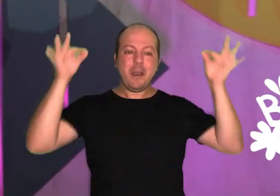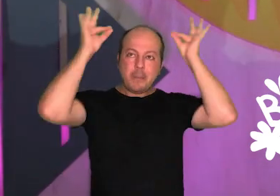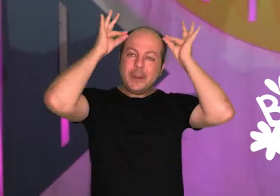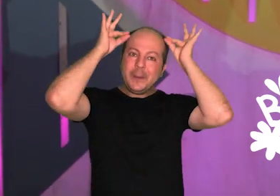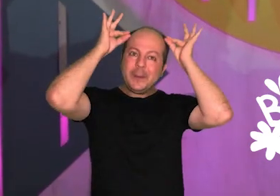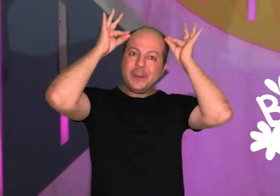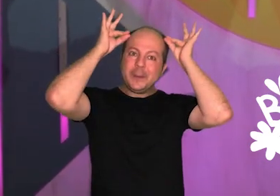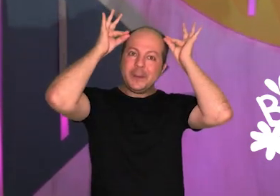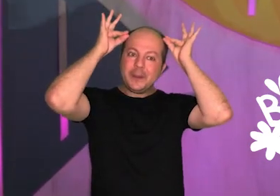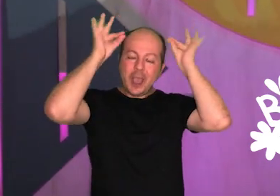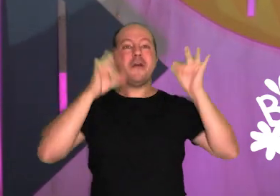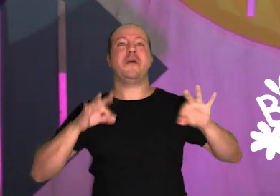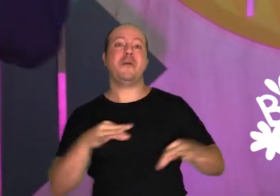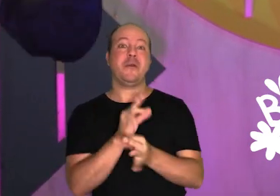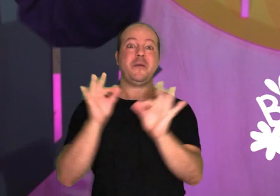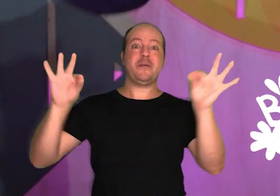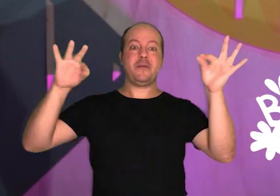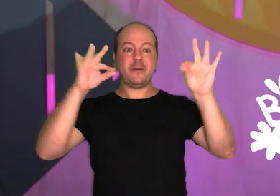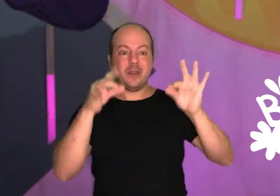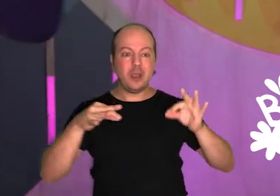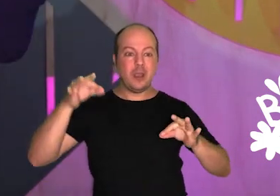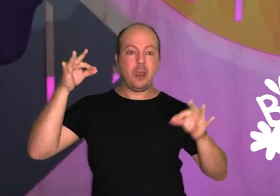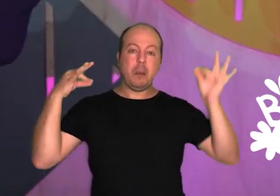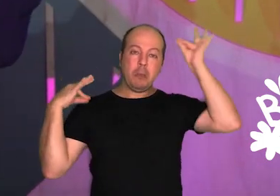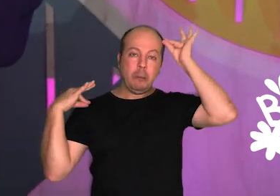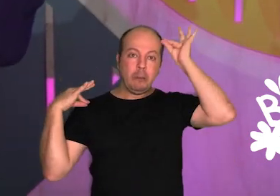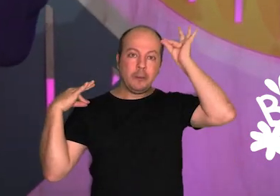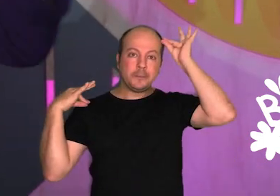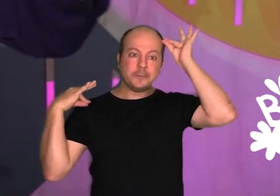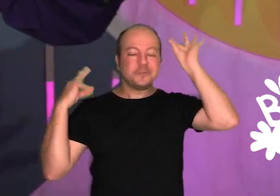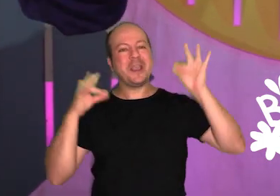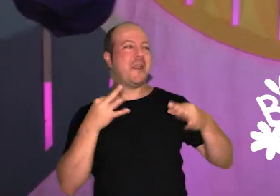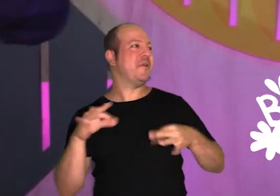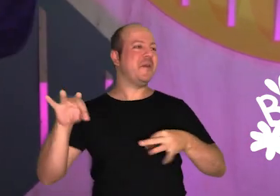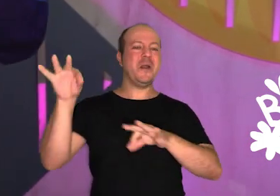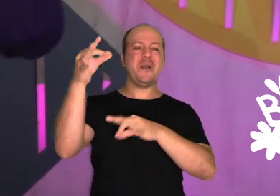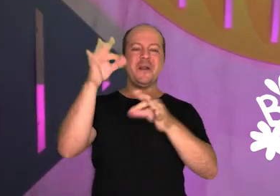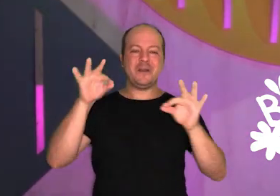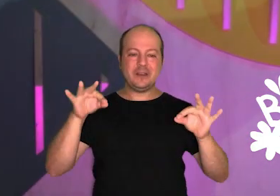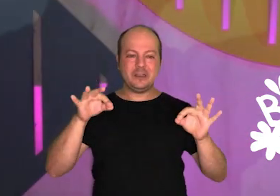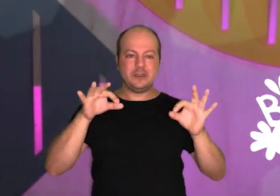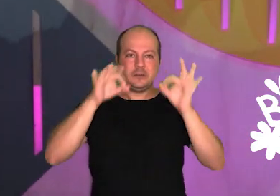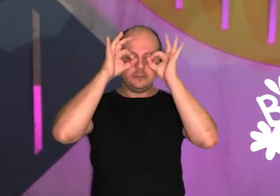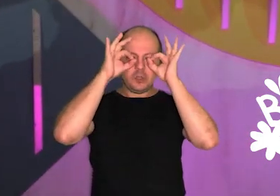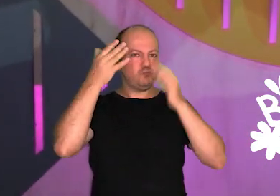pousa na cabeça. E voa. E uma na cabeça, uma no ombro. e voa. E vira óculos.